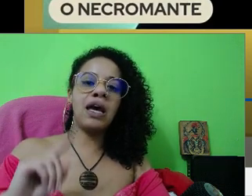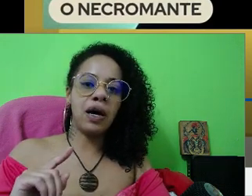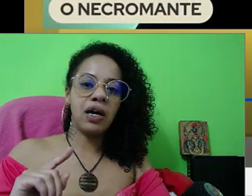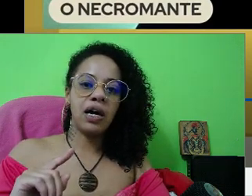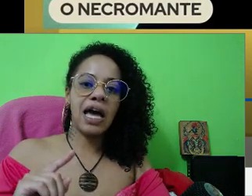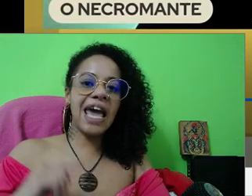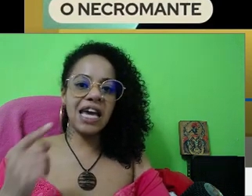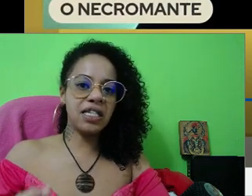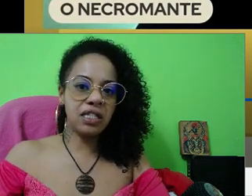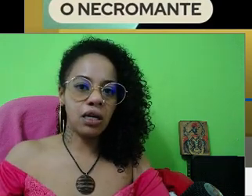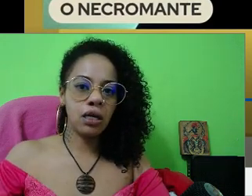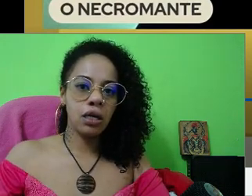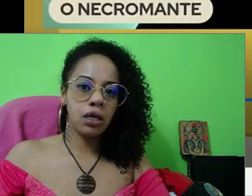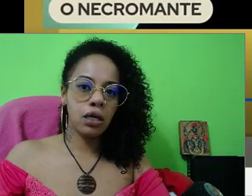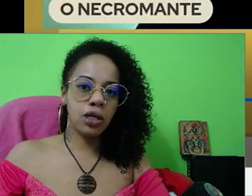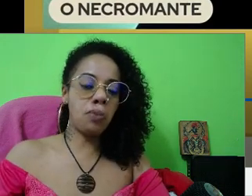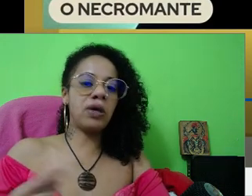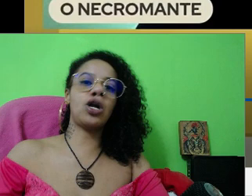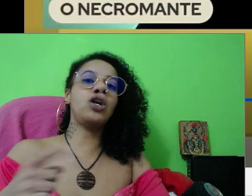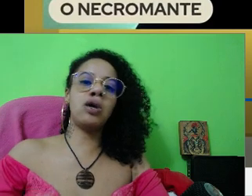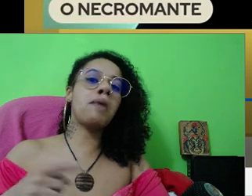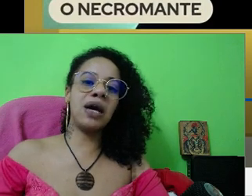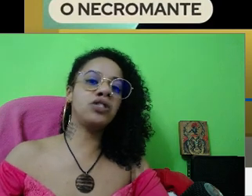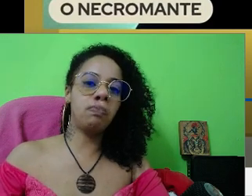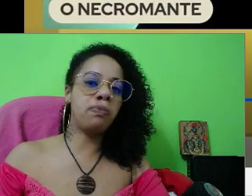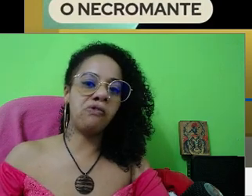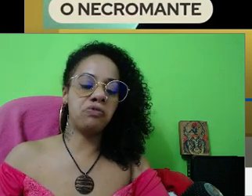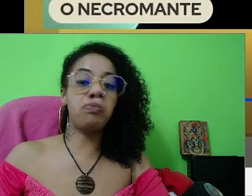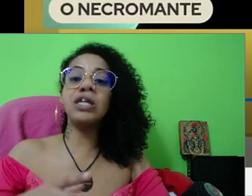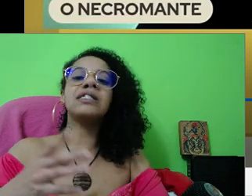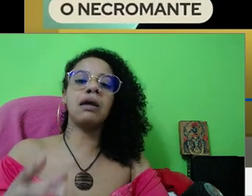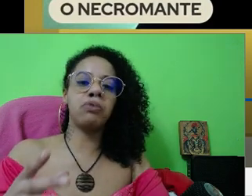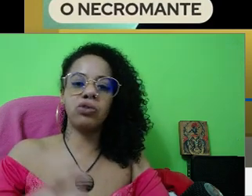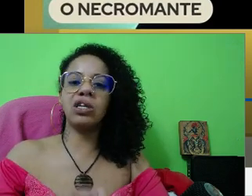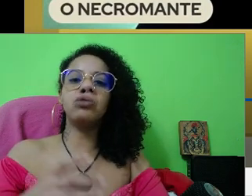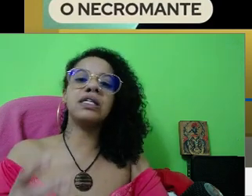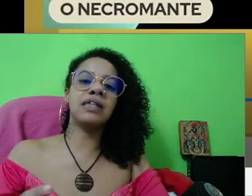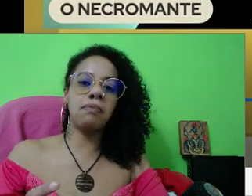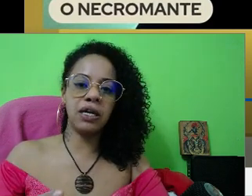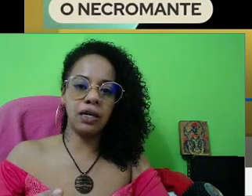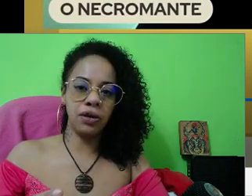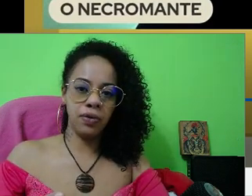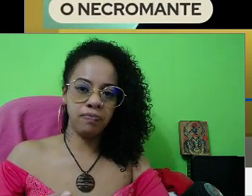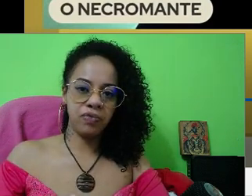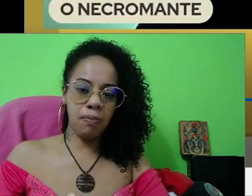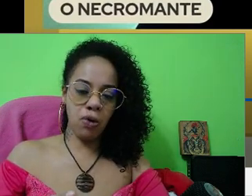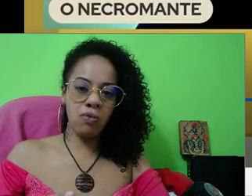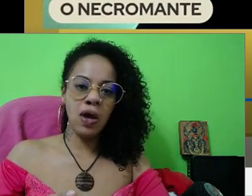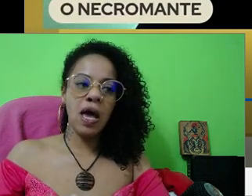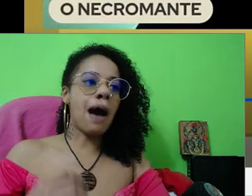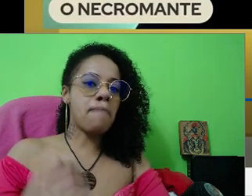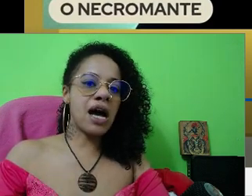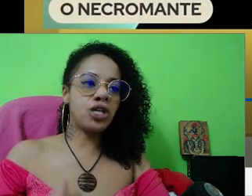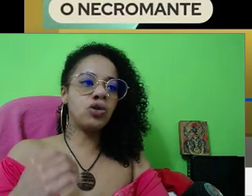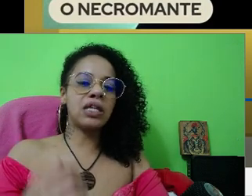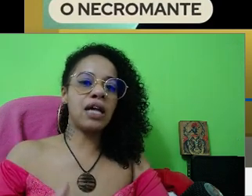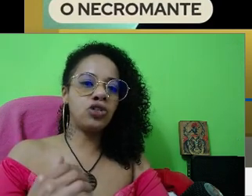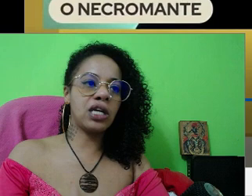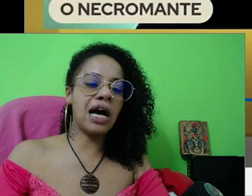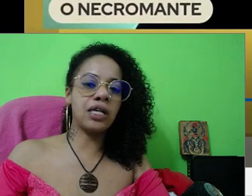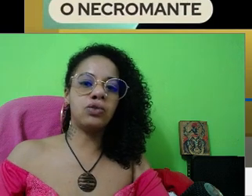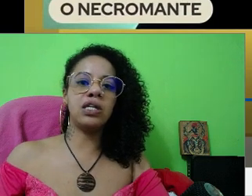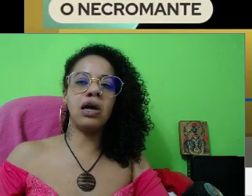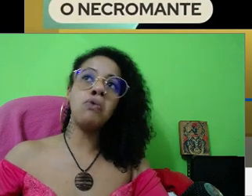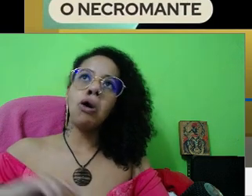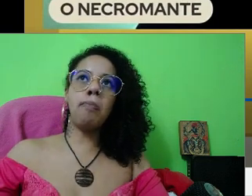porque o problema é esse que o petróleo não é mais do povo por exemplo Tô dando um exemplo aqui tá bom abaixo